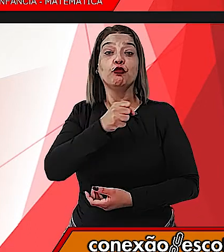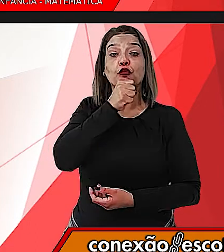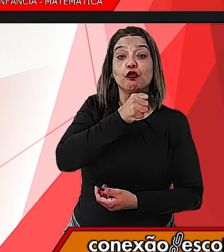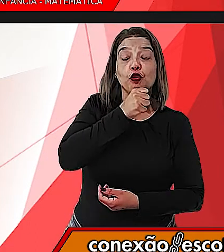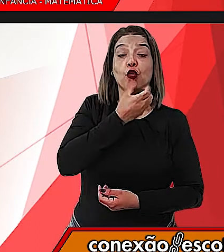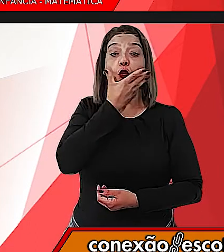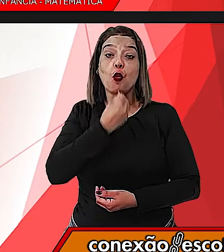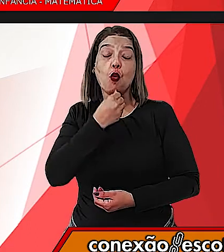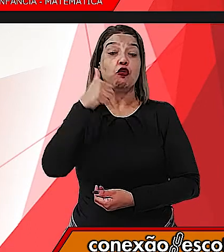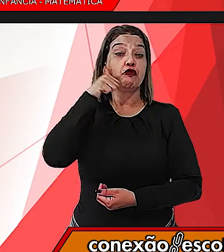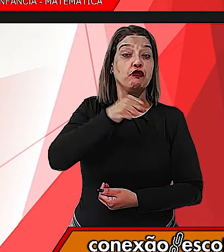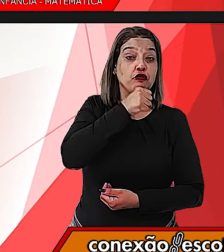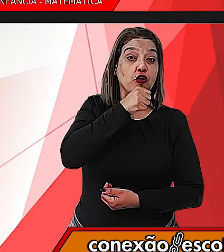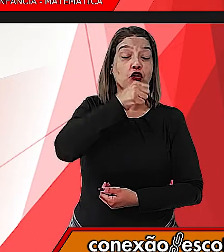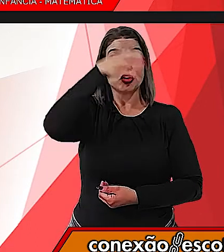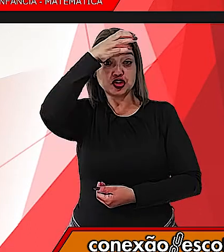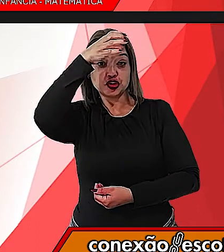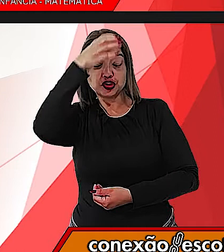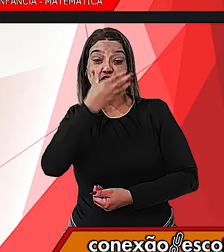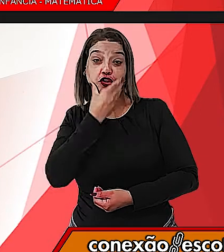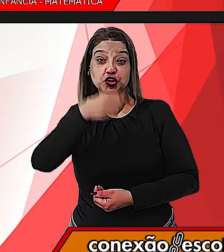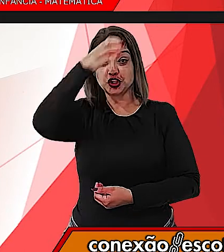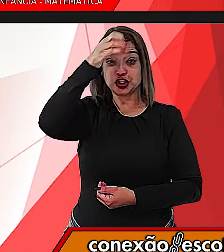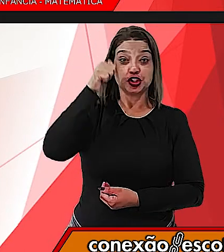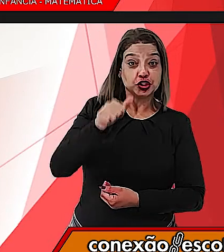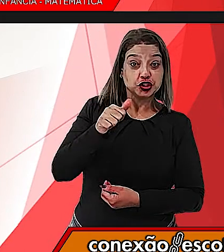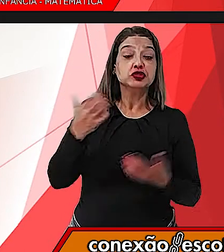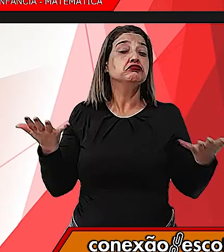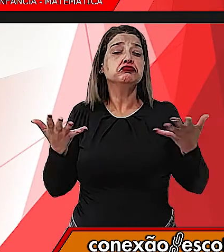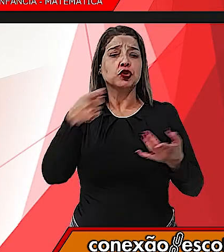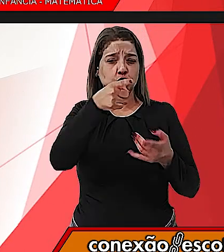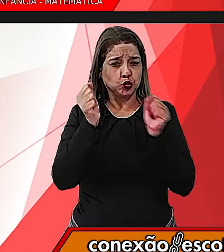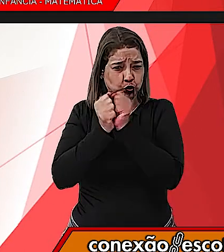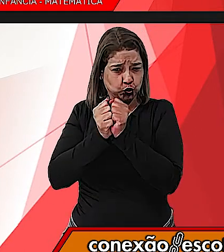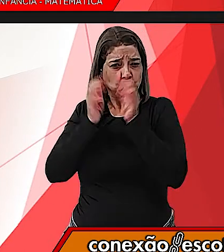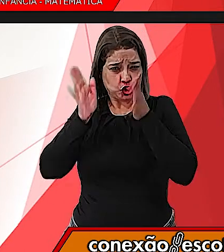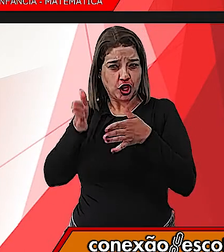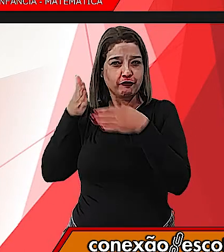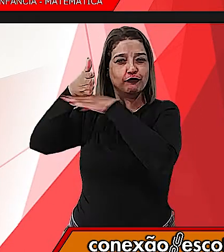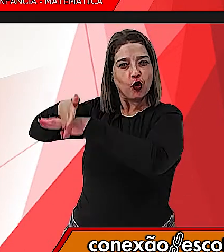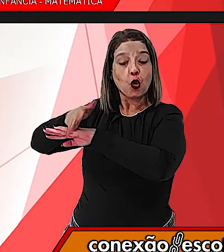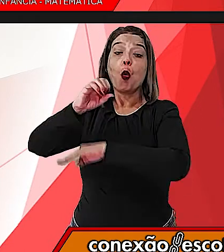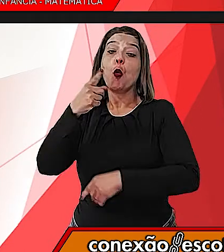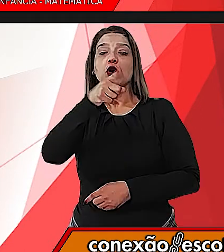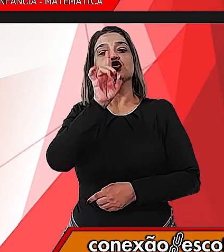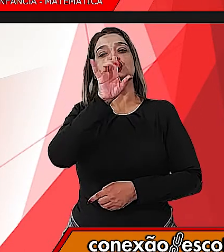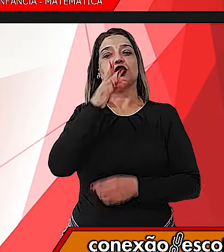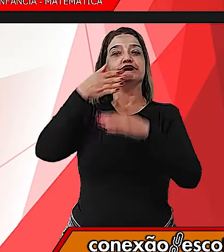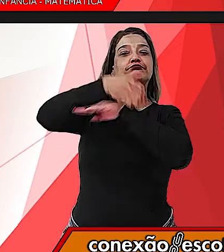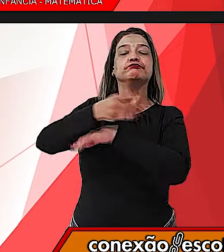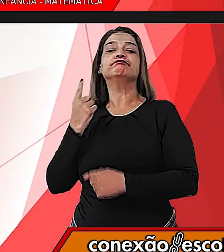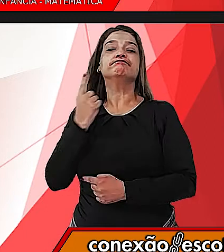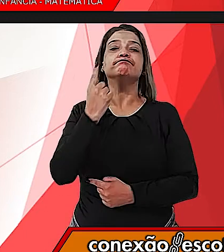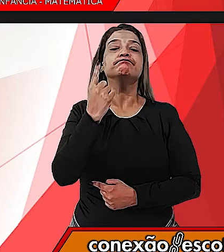o titio, a titia? Você já participou desse momento? Já comprou sozinho? Ou comprou